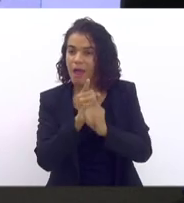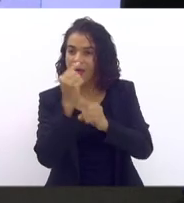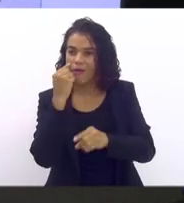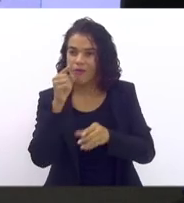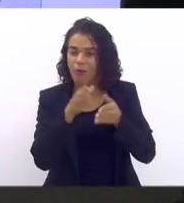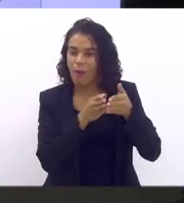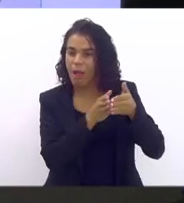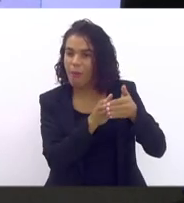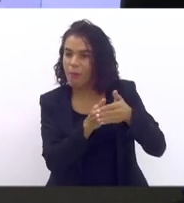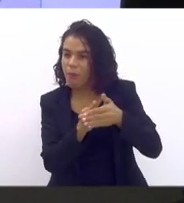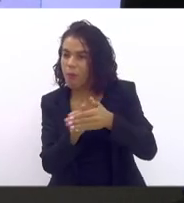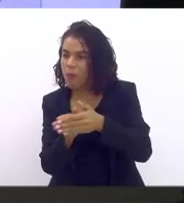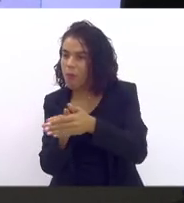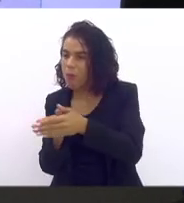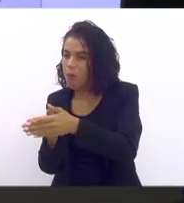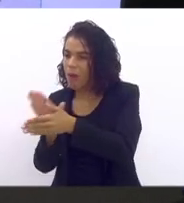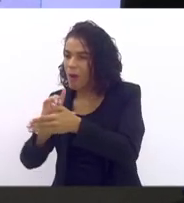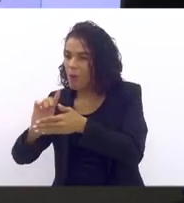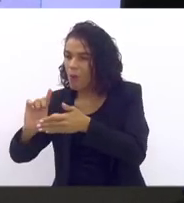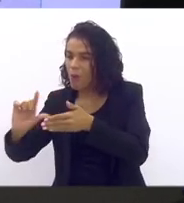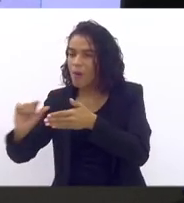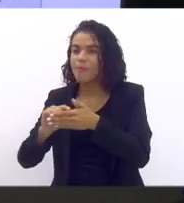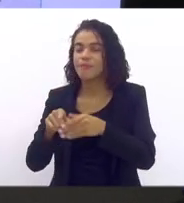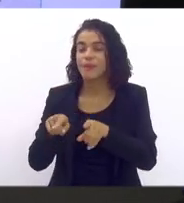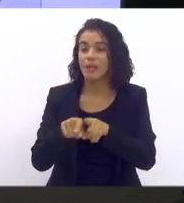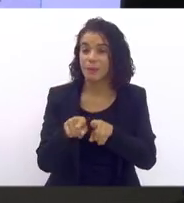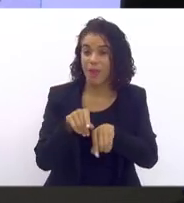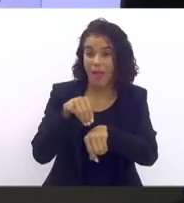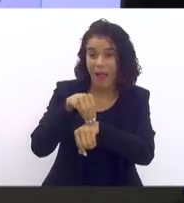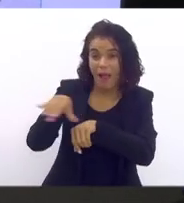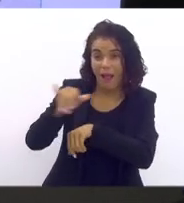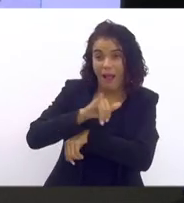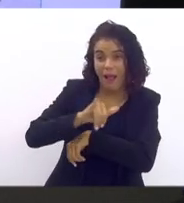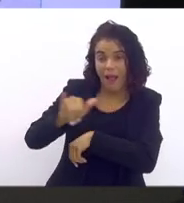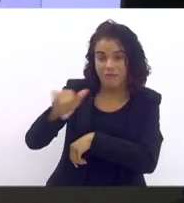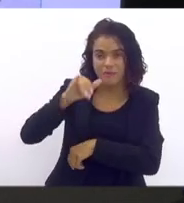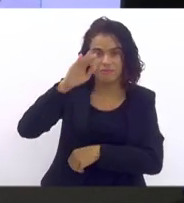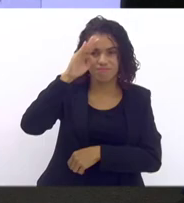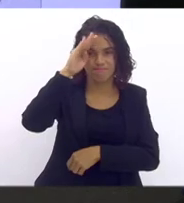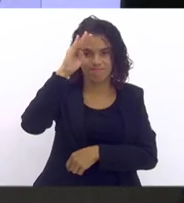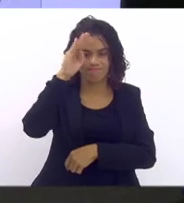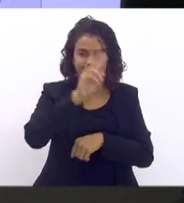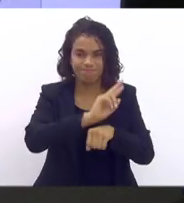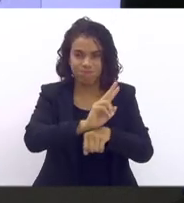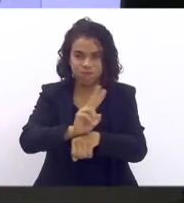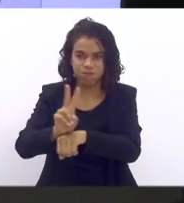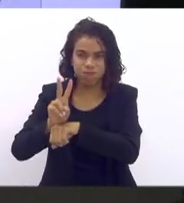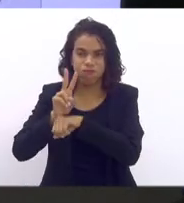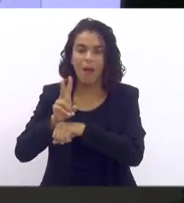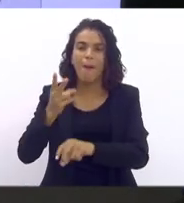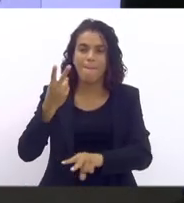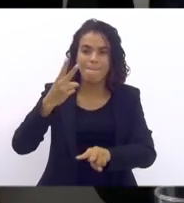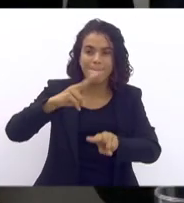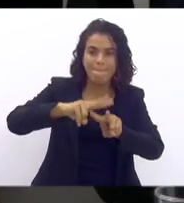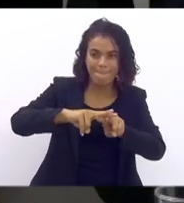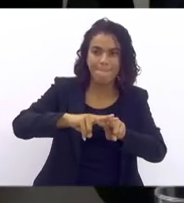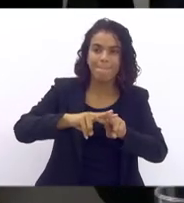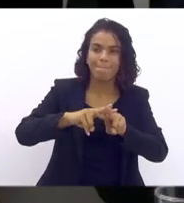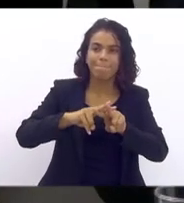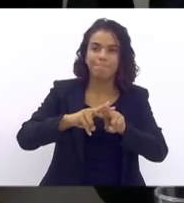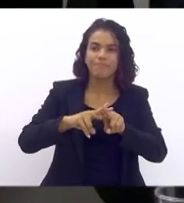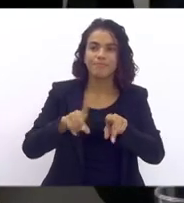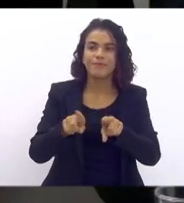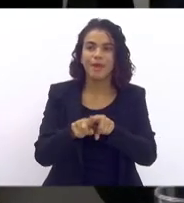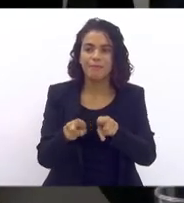saindo da Bahia de Guanabara identificamos Quem era comunicamos a capit do esporte que reteve a embarcação pegamos serviço de